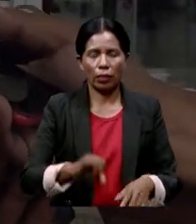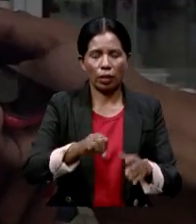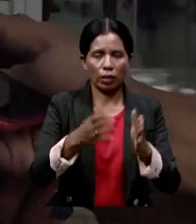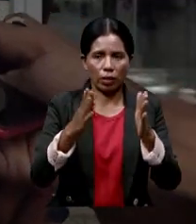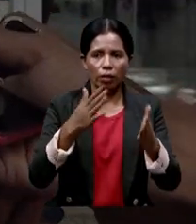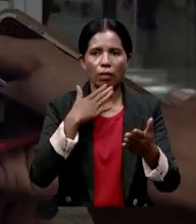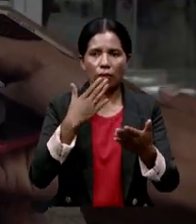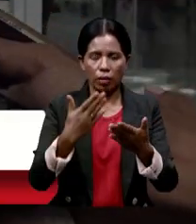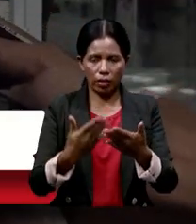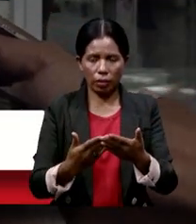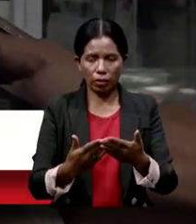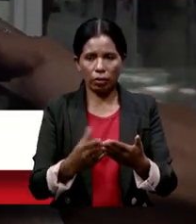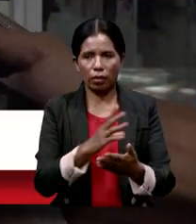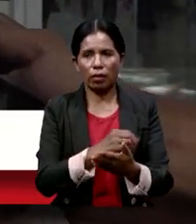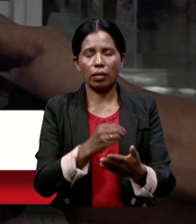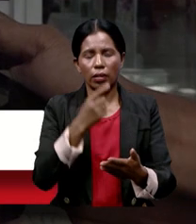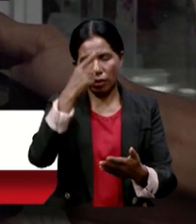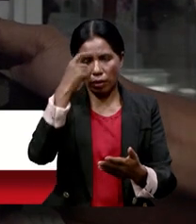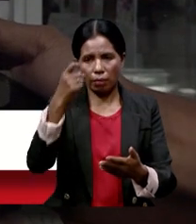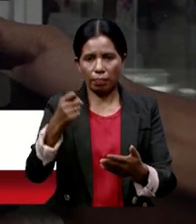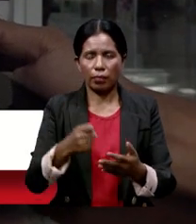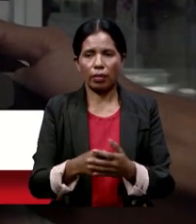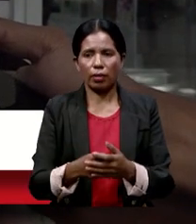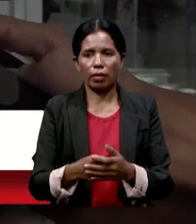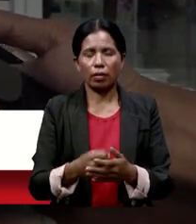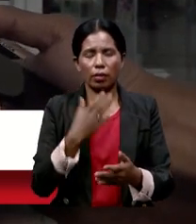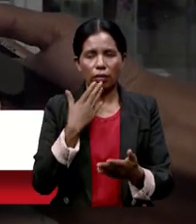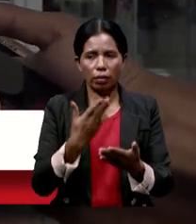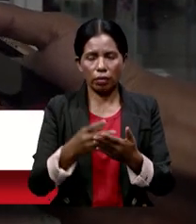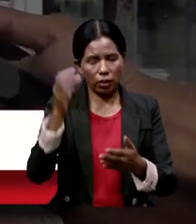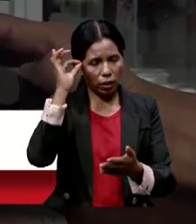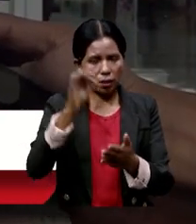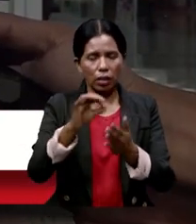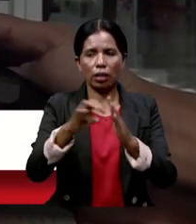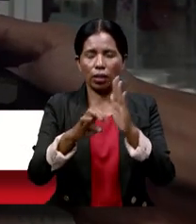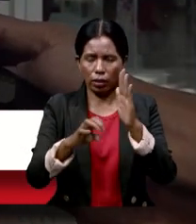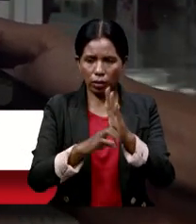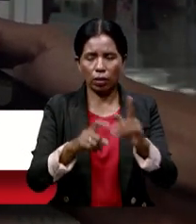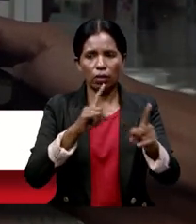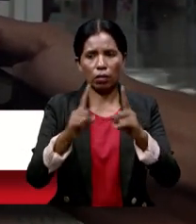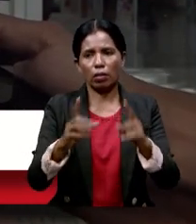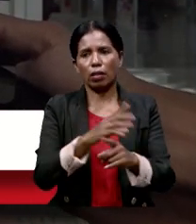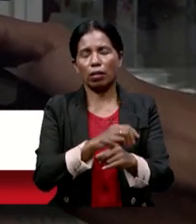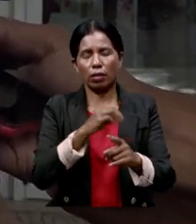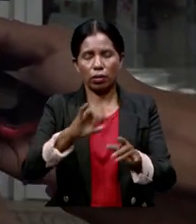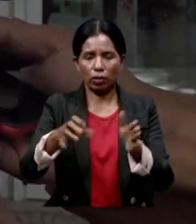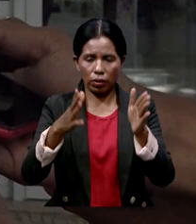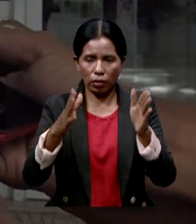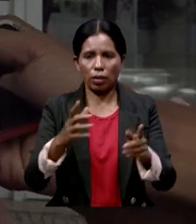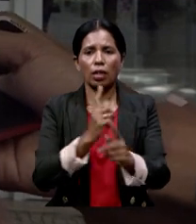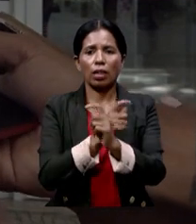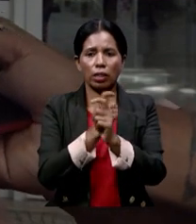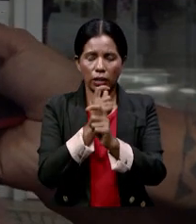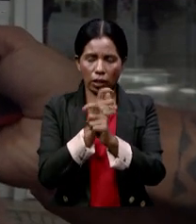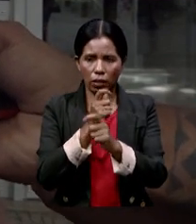grande passo nesse sentido. Também, como disse o Sr. Secretário de Estado, o paralelismo que há entre a língua tétimo e a